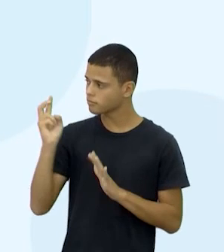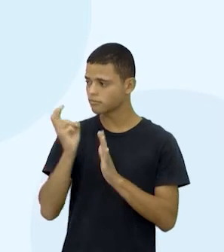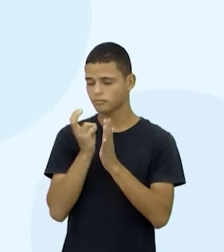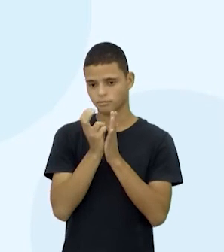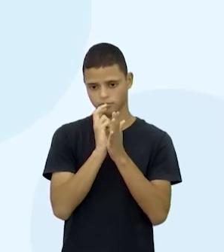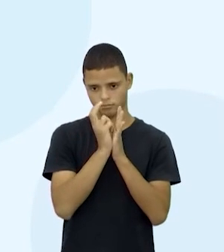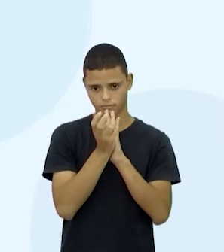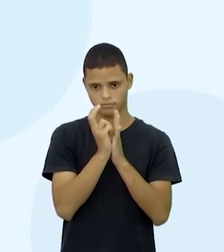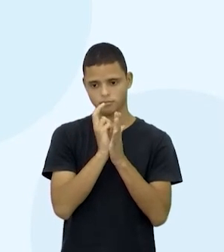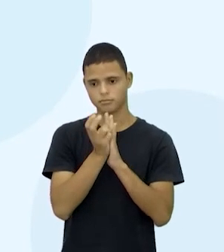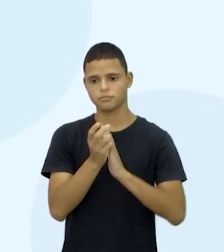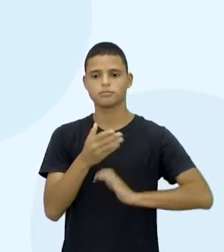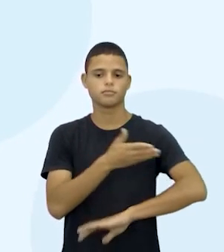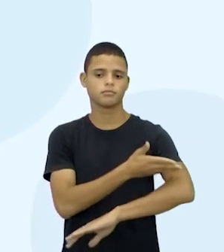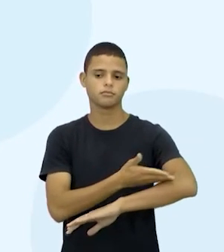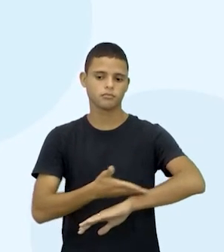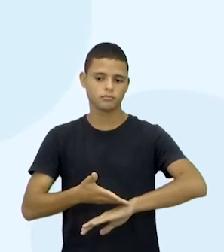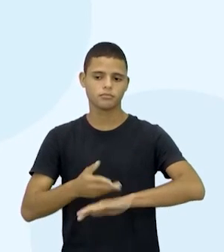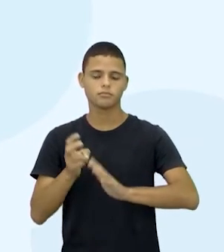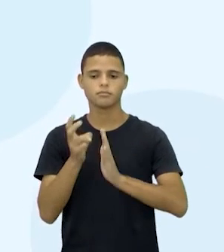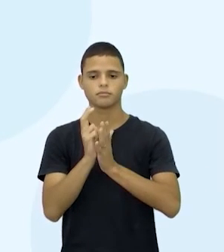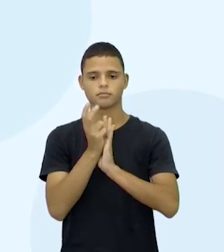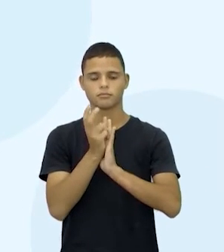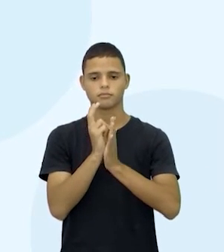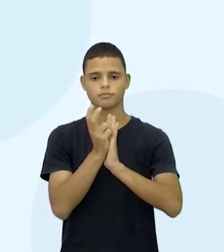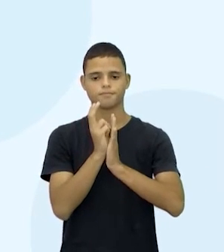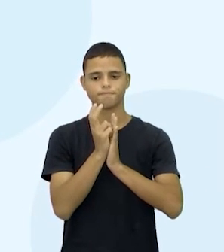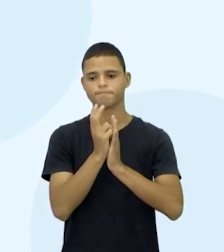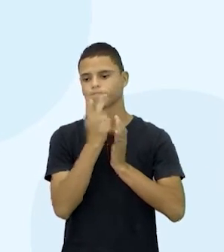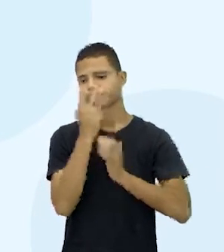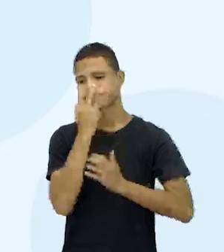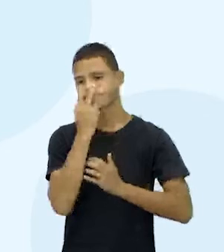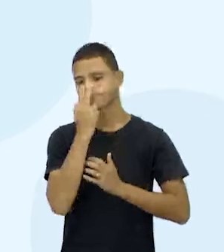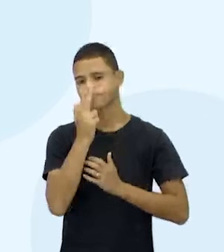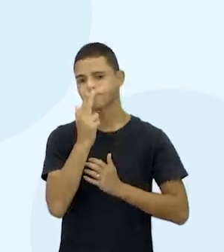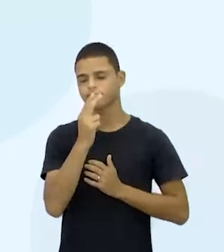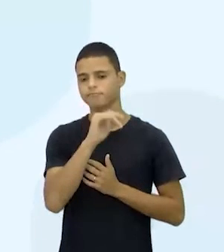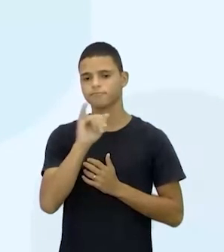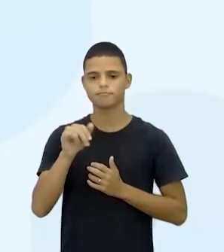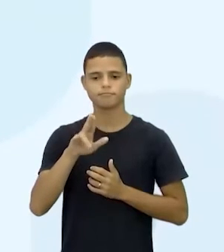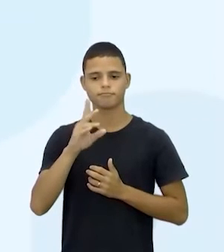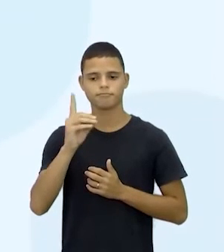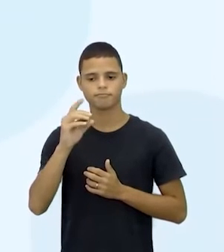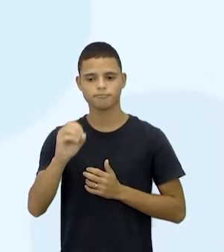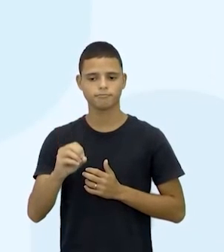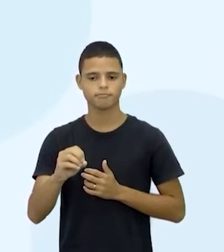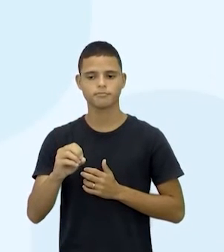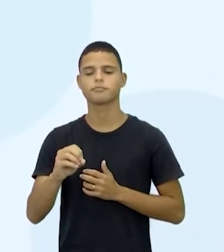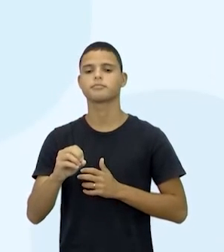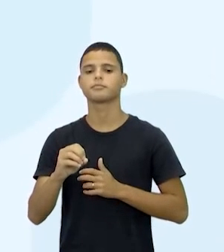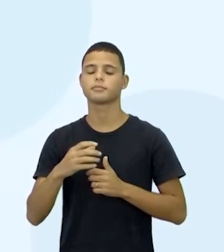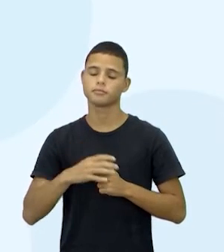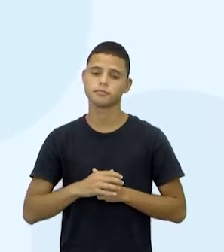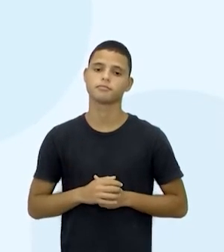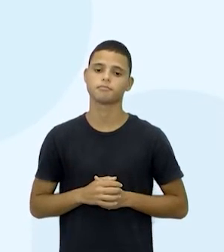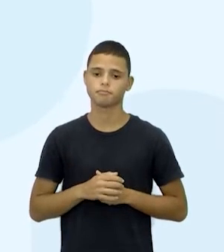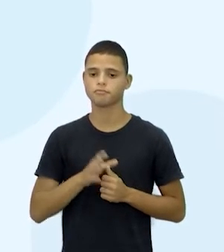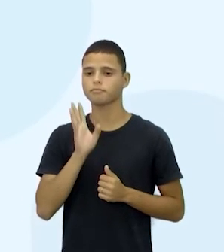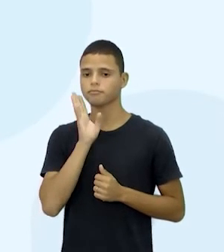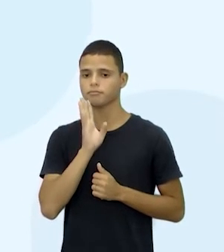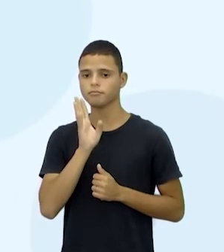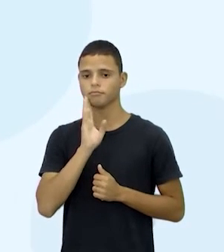luta tradicional. Me lembra judô também, né? Judô, jiu-jitsu mesmo. Então, essa luta é muito bacana. É